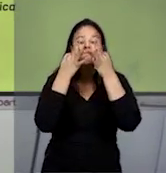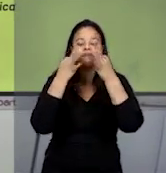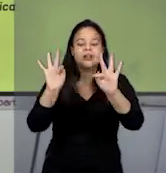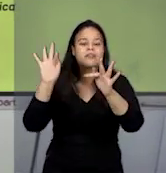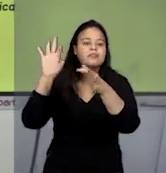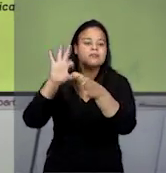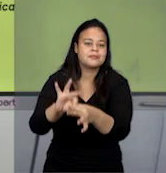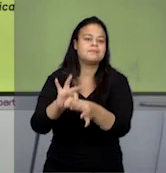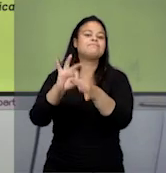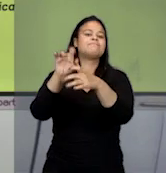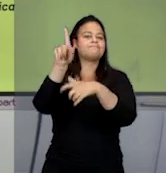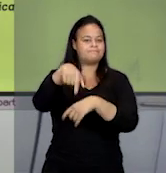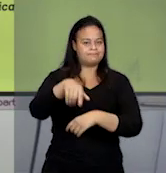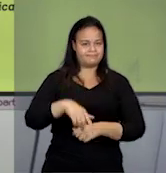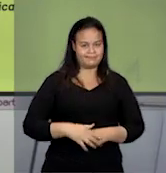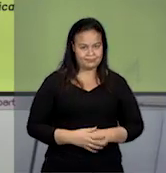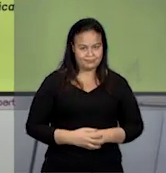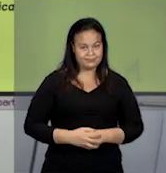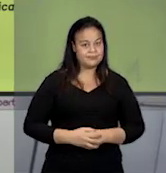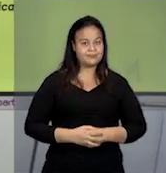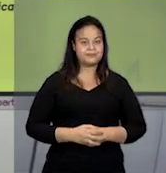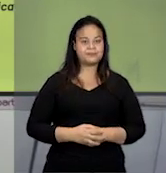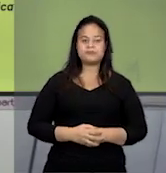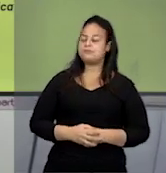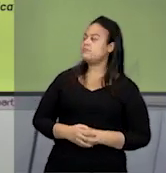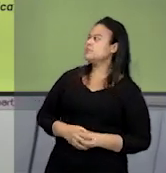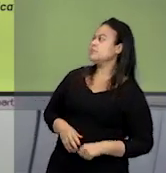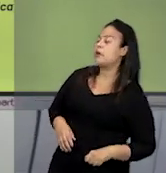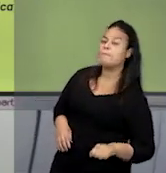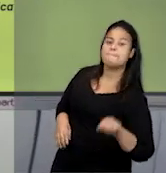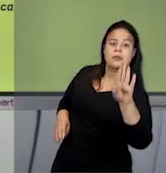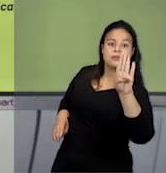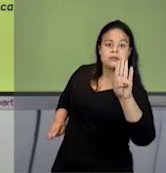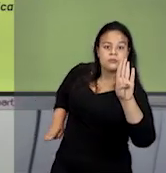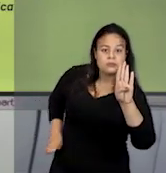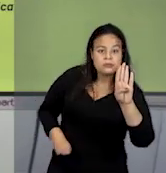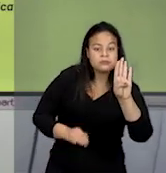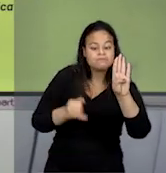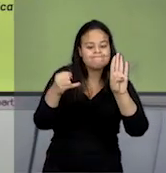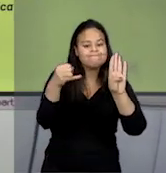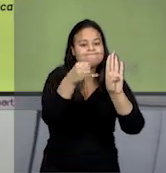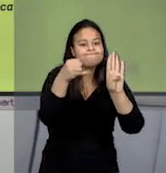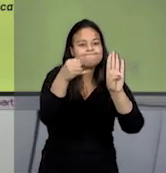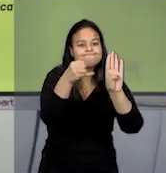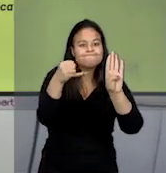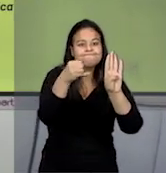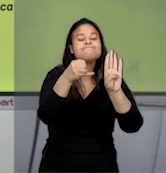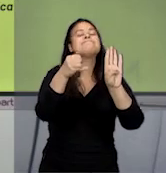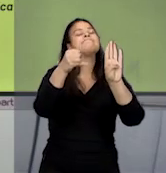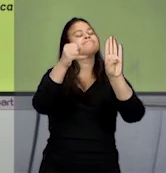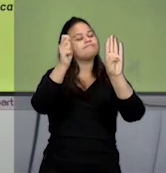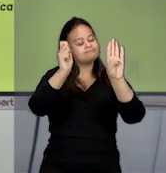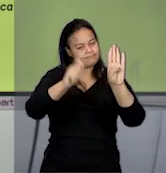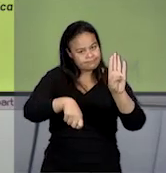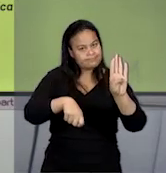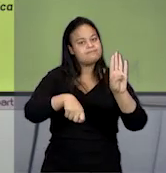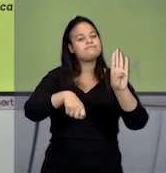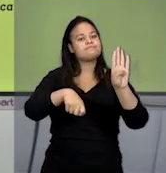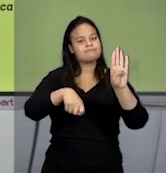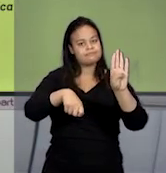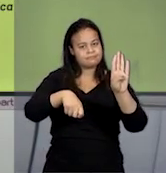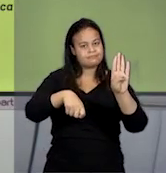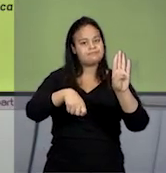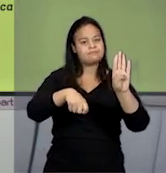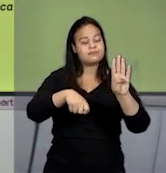fenotípica. Bzão, traço. Por que Bzão, traço? A mesma coisa. Então, vai ficar 9 para